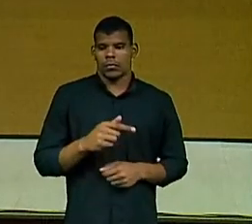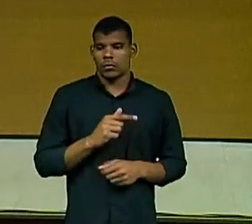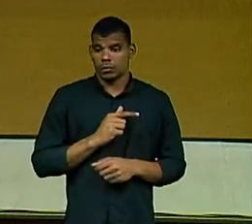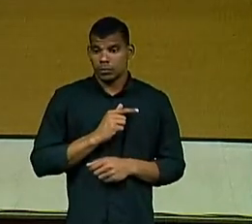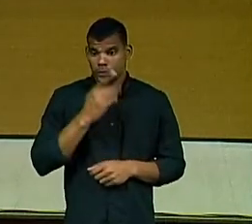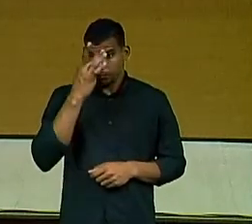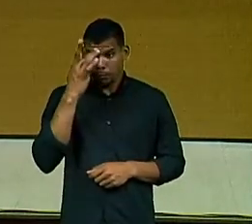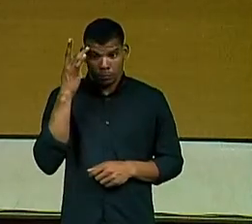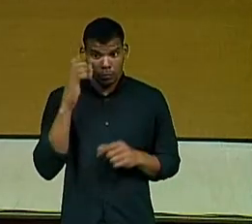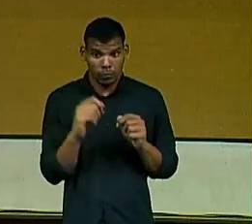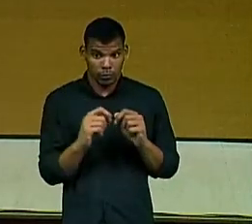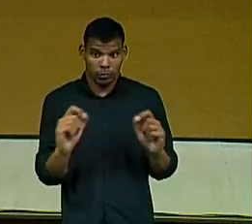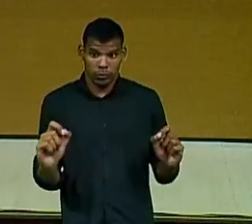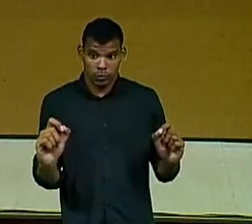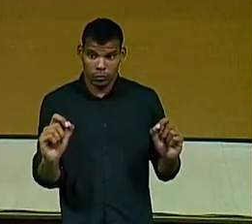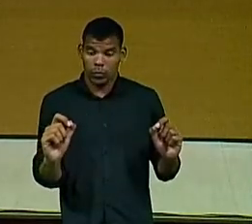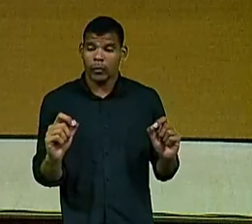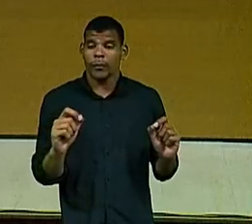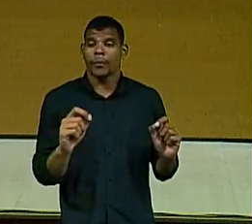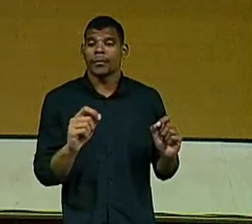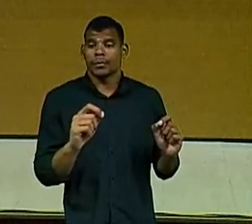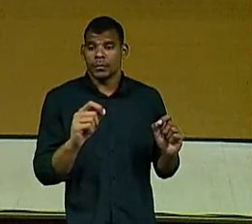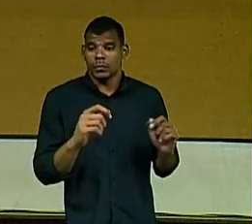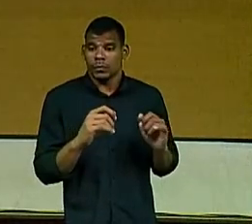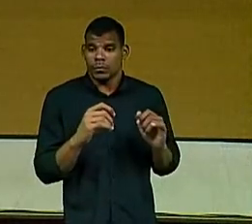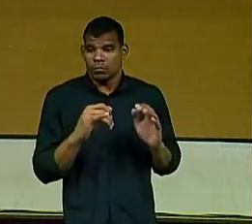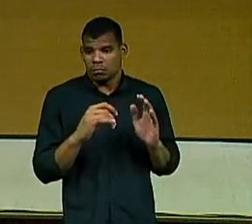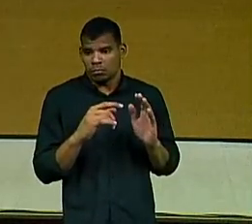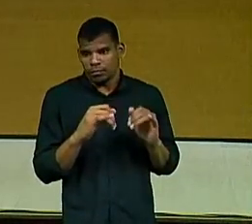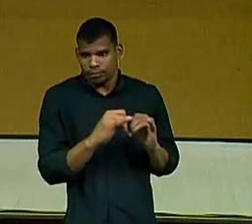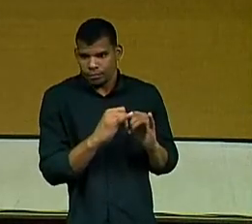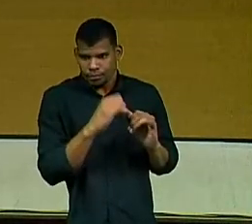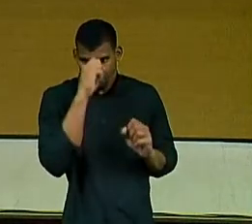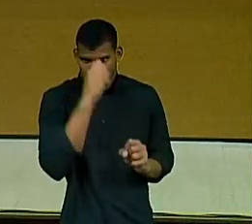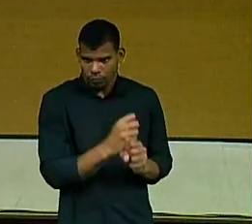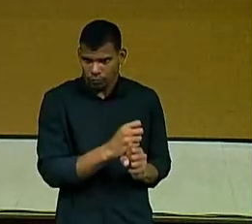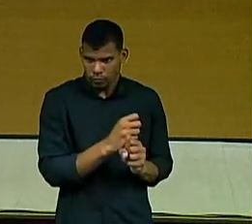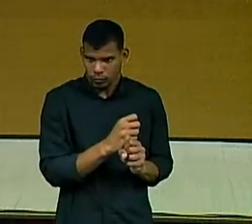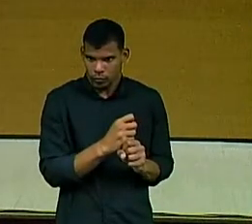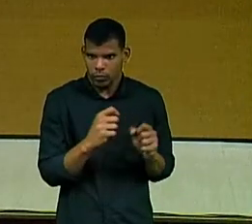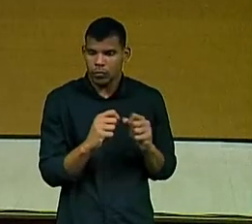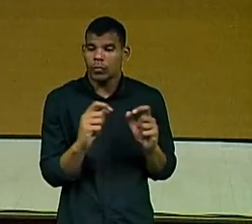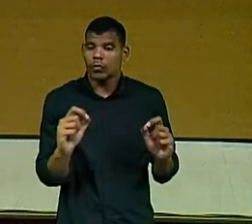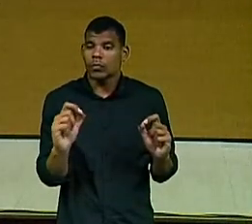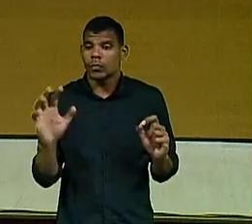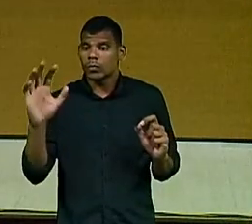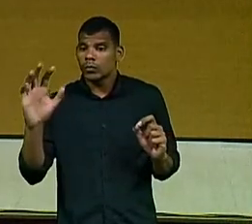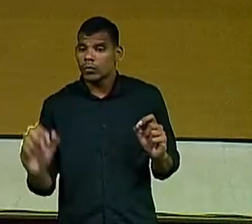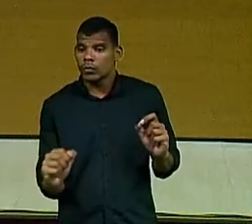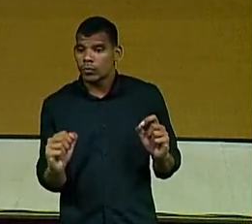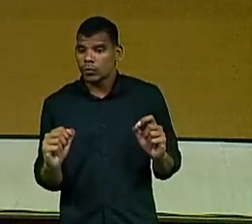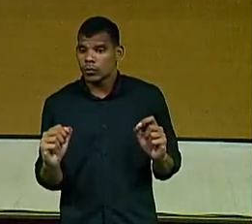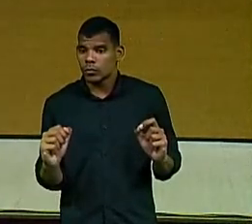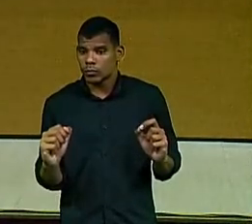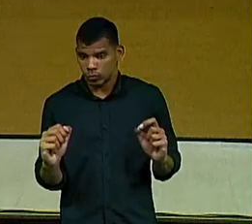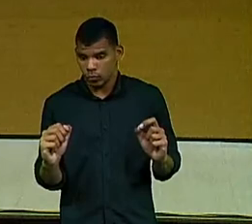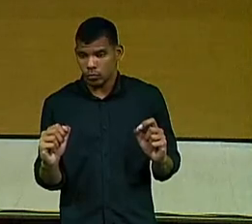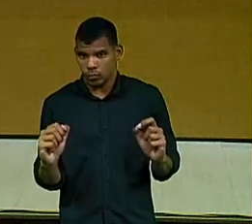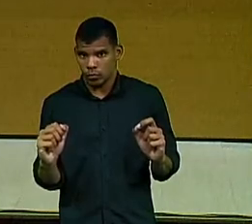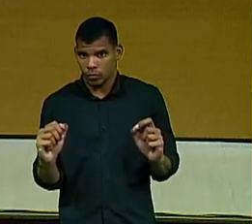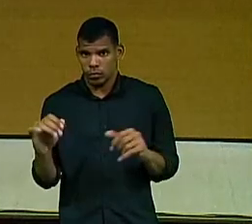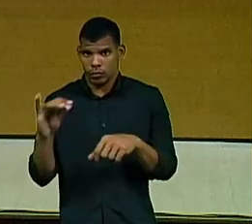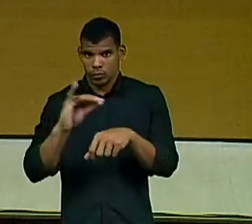começaram esses fornecedores os donos de mercado tiravam as mercadorias das Prateleiras ou não